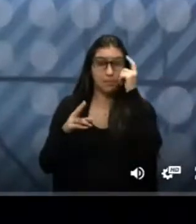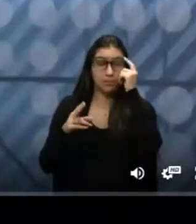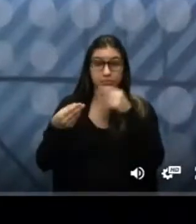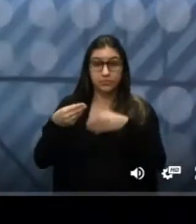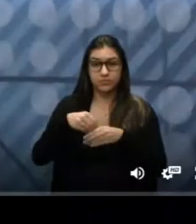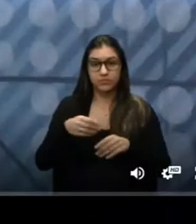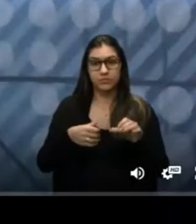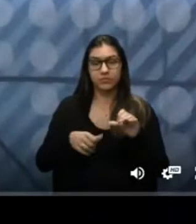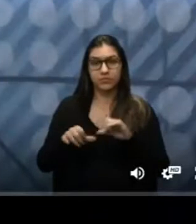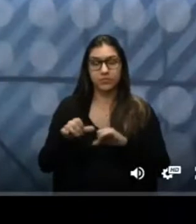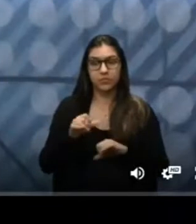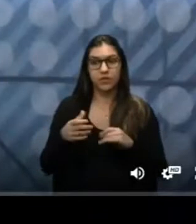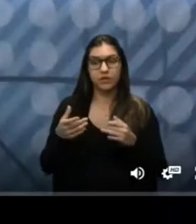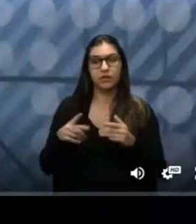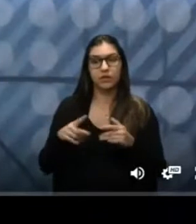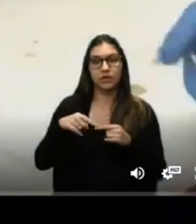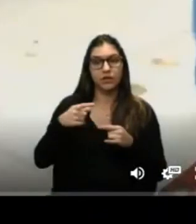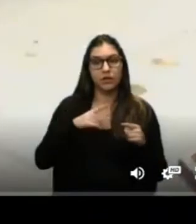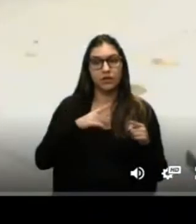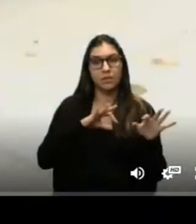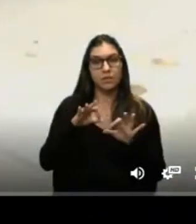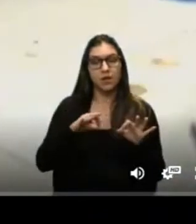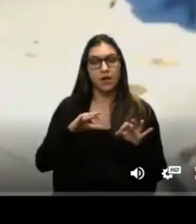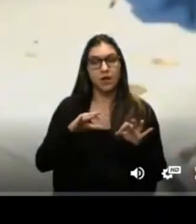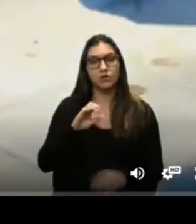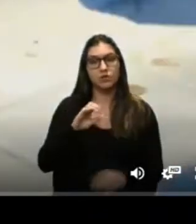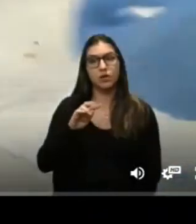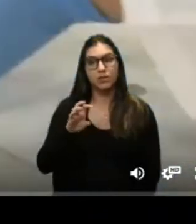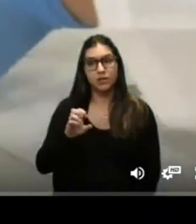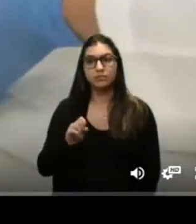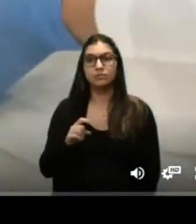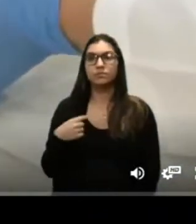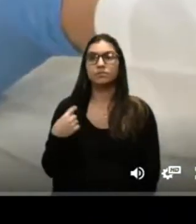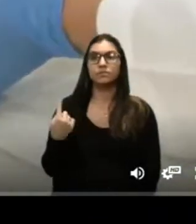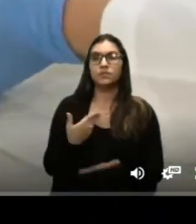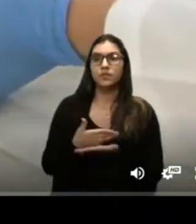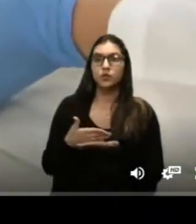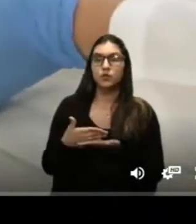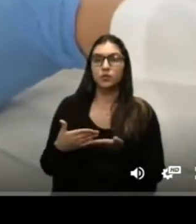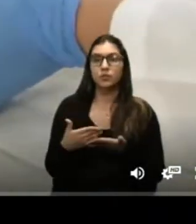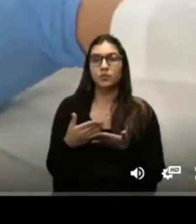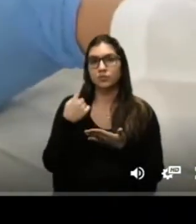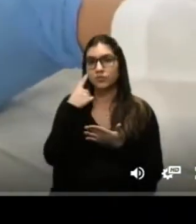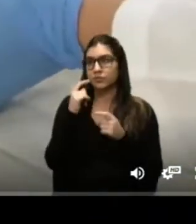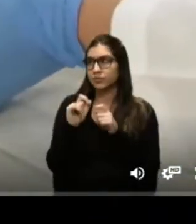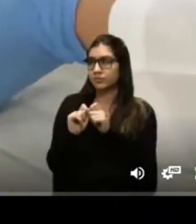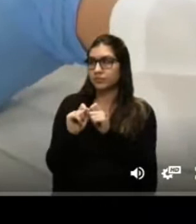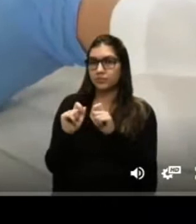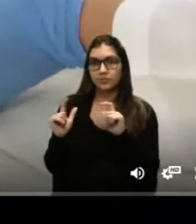nós temos aí o preparo dos capilares de vidro. Então, nós vamos inicialmente acender o bico de Bunsen.